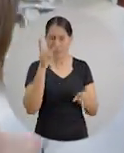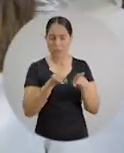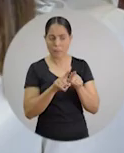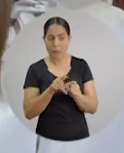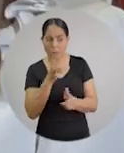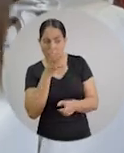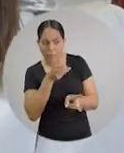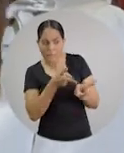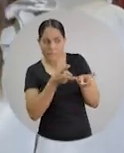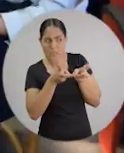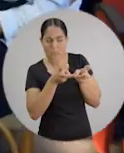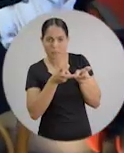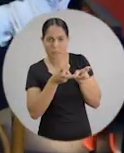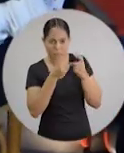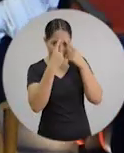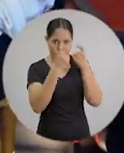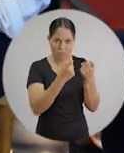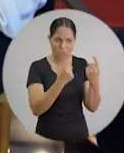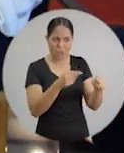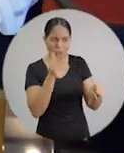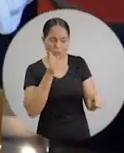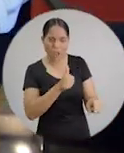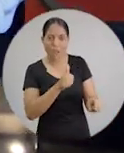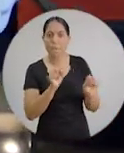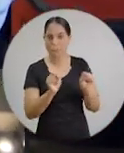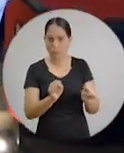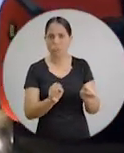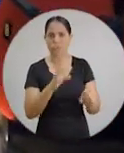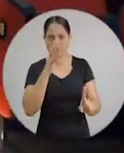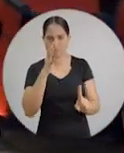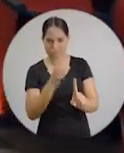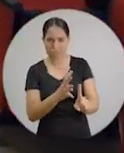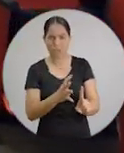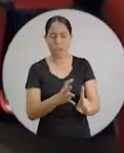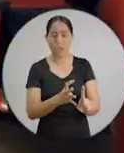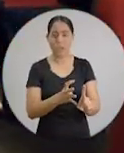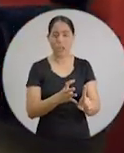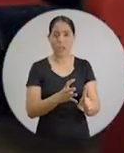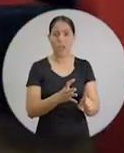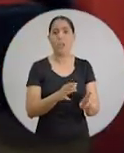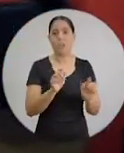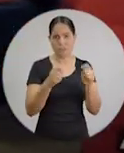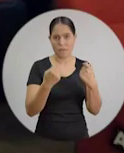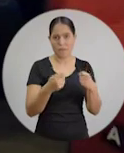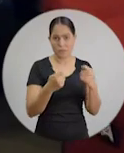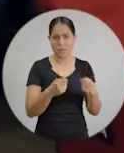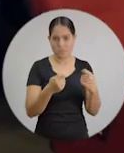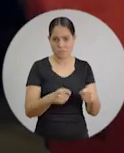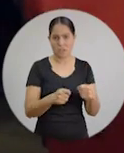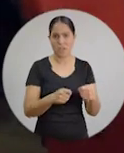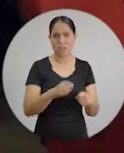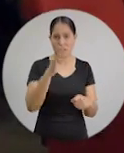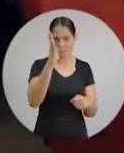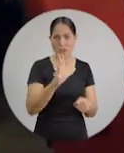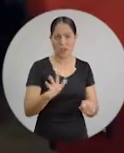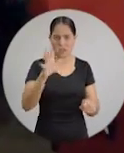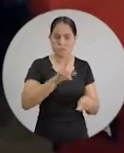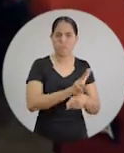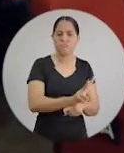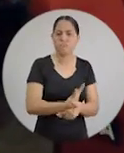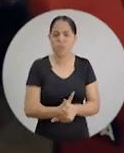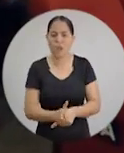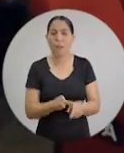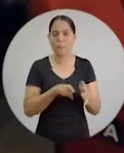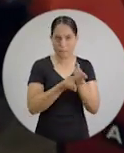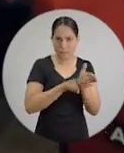tempo, qualquer pessoa pode, de fato, né, fazer a denúncia e o Estado é obrigado a investigar, averiguar, mesmo que a mulher,